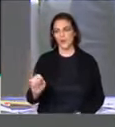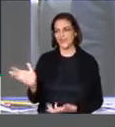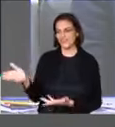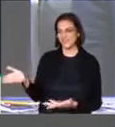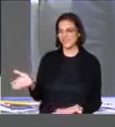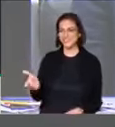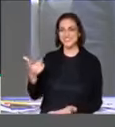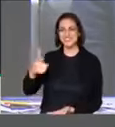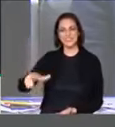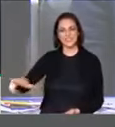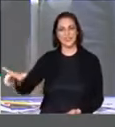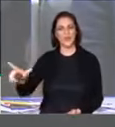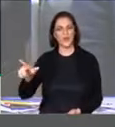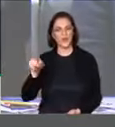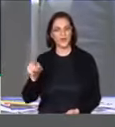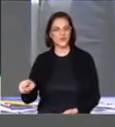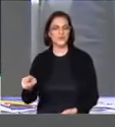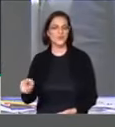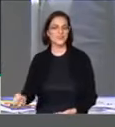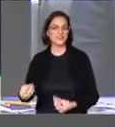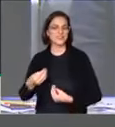possa mais uma vez nos